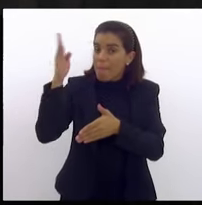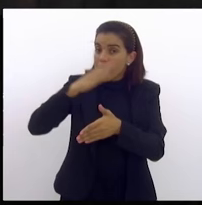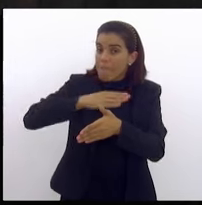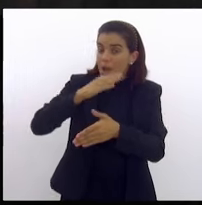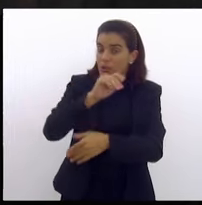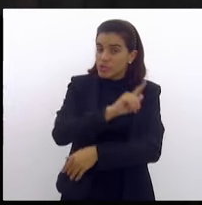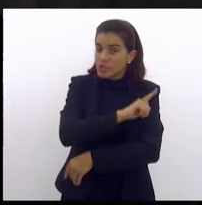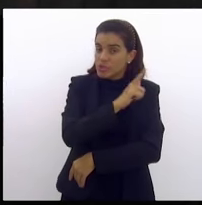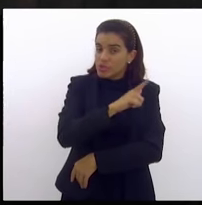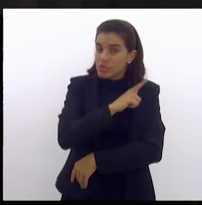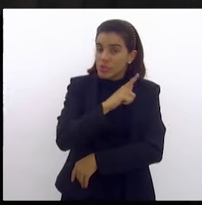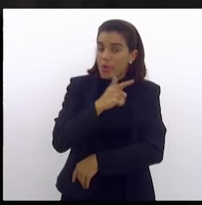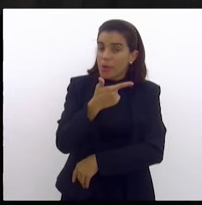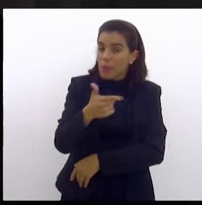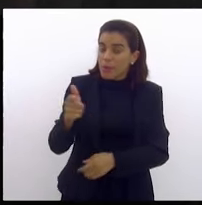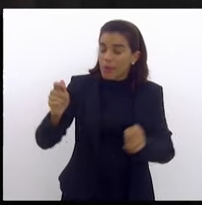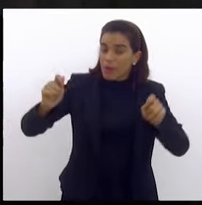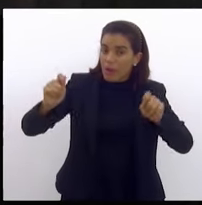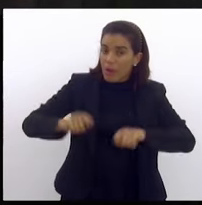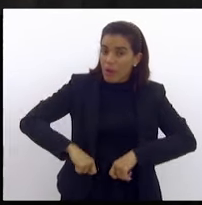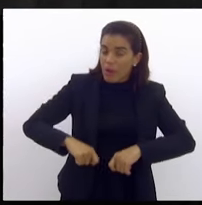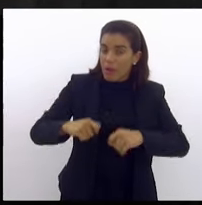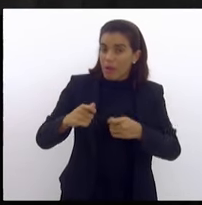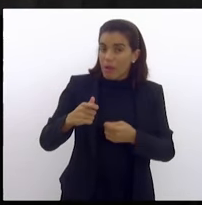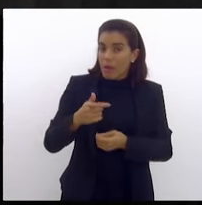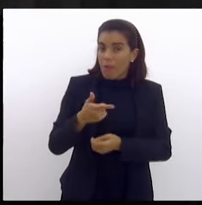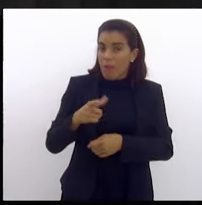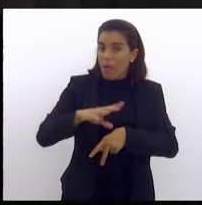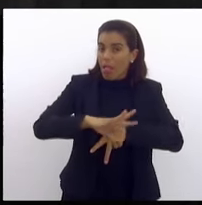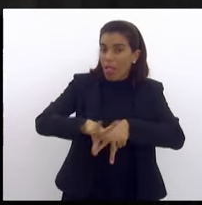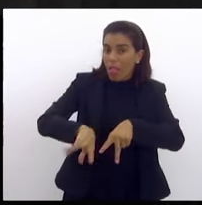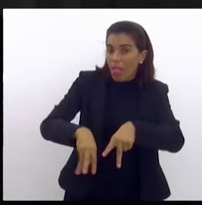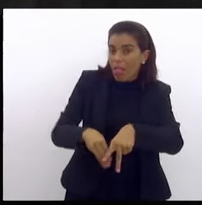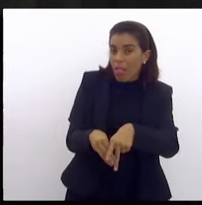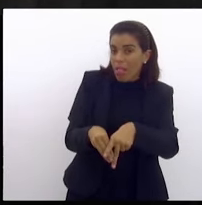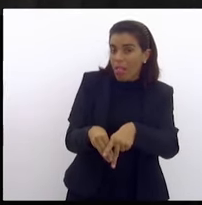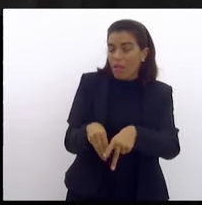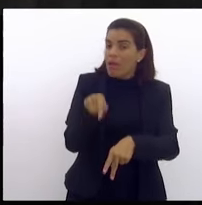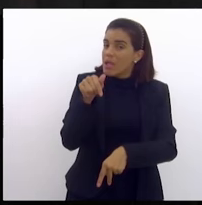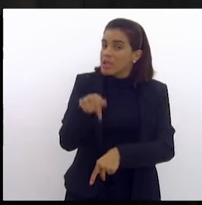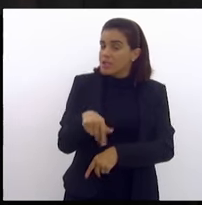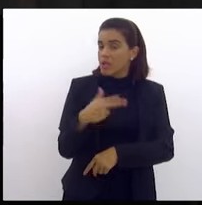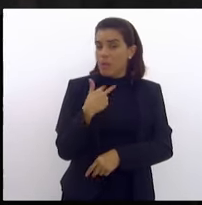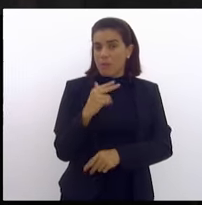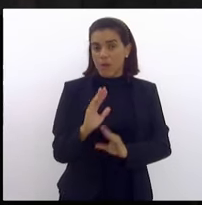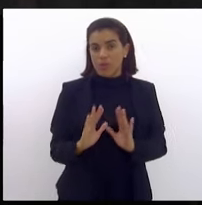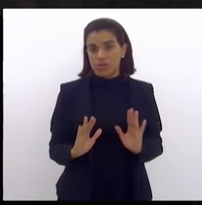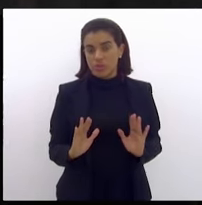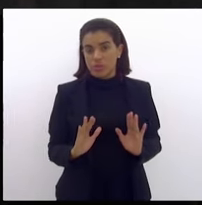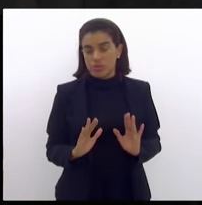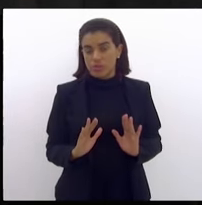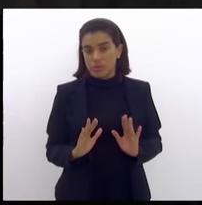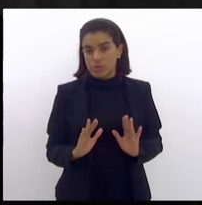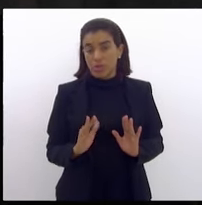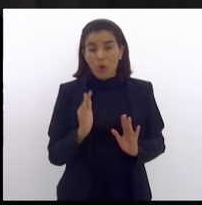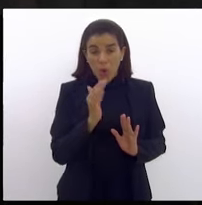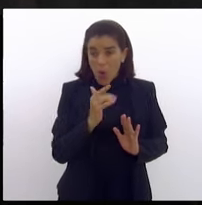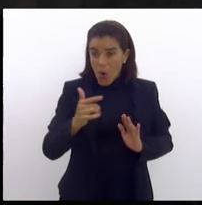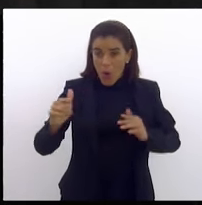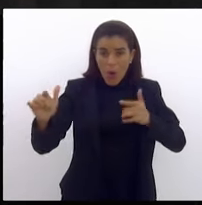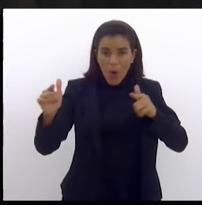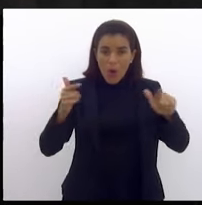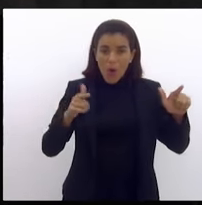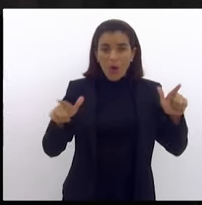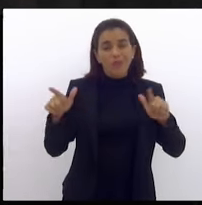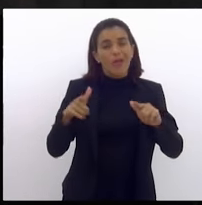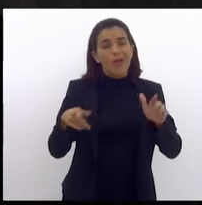para ser incompetente, para se desviar do caminho. É isso que não pode. O restante